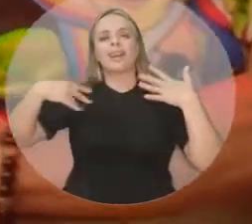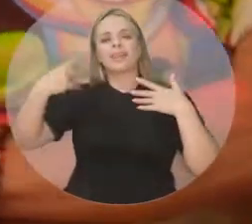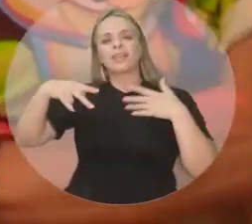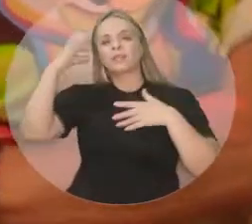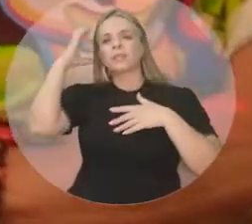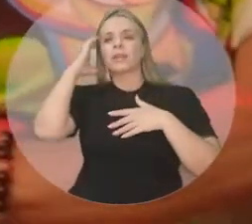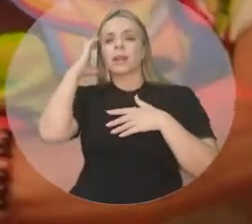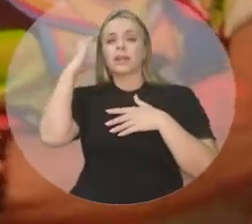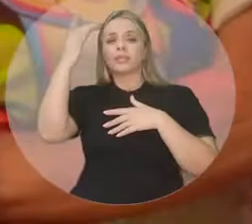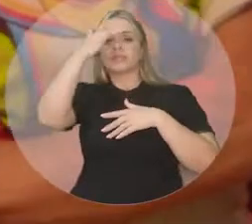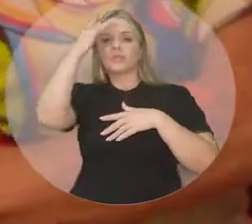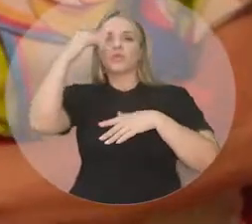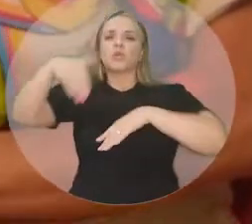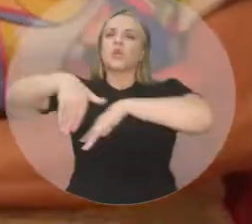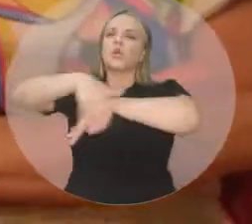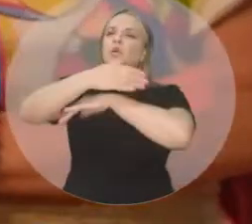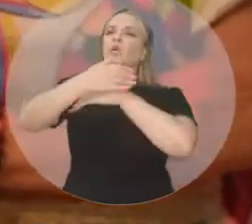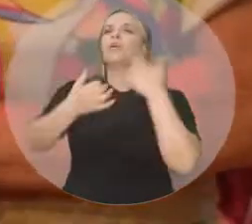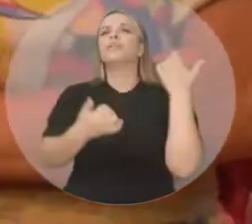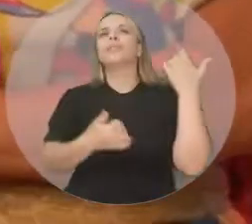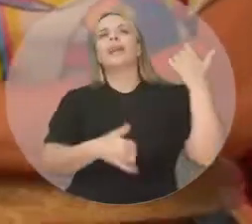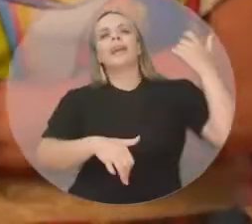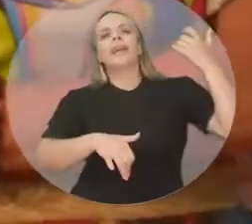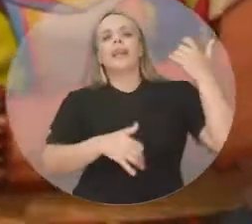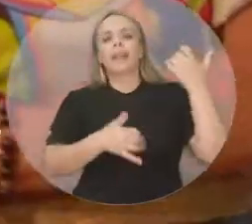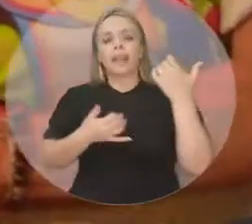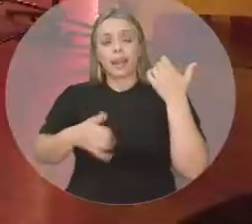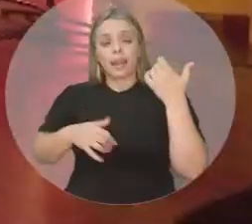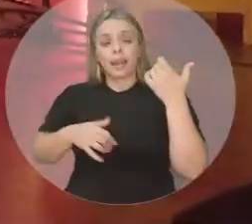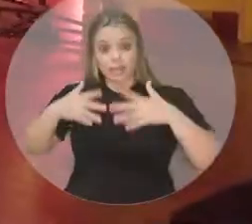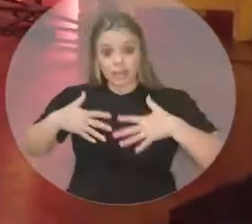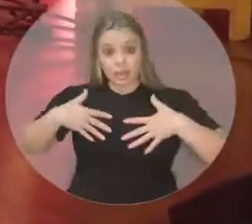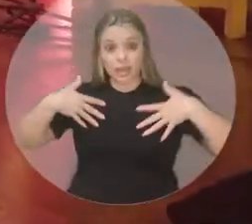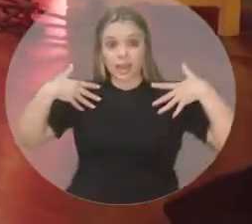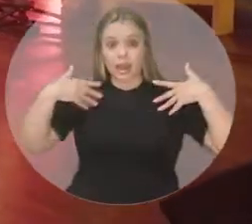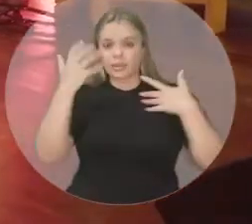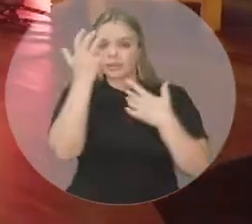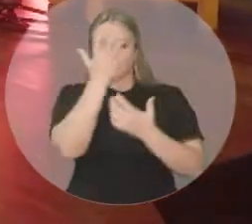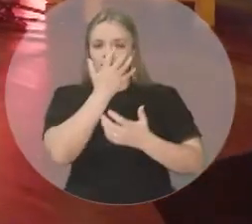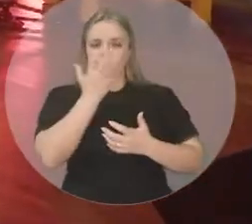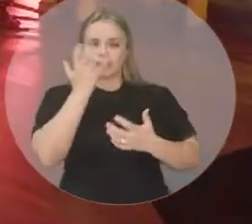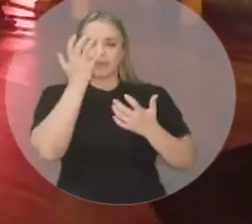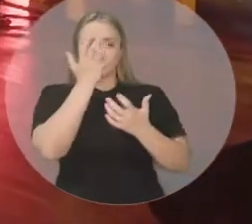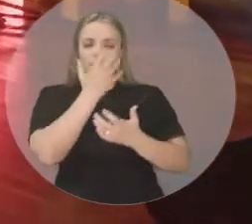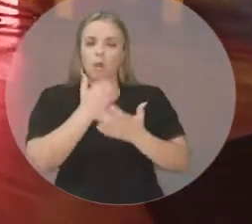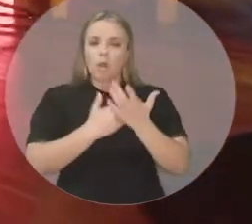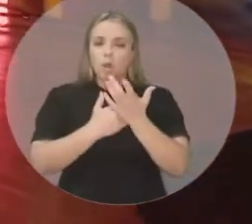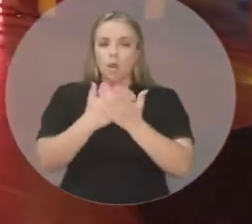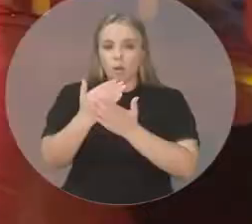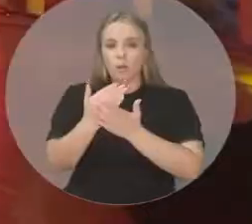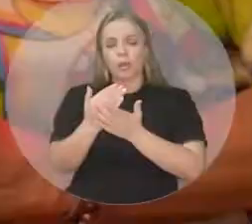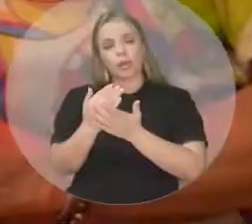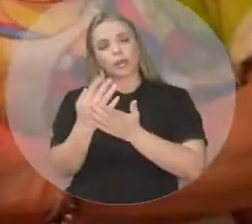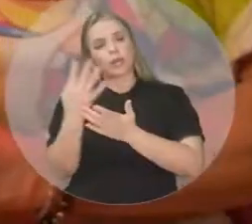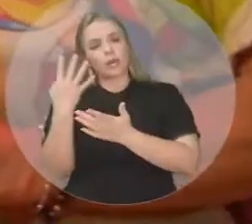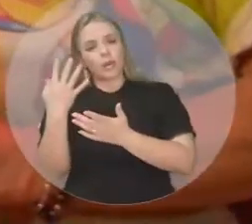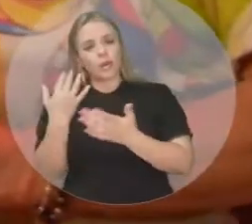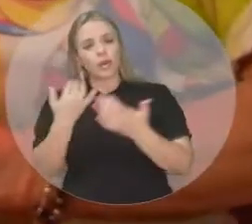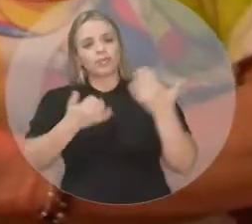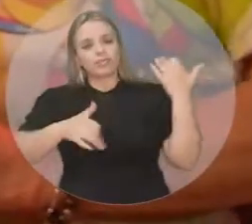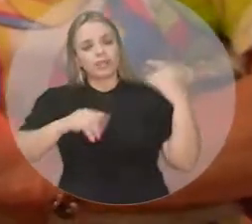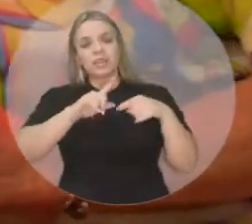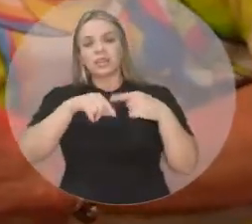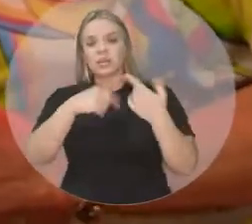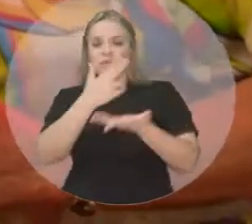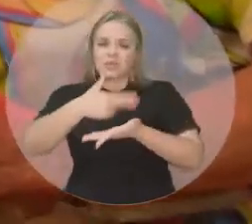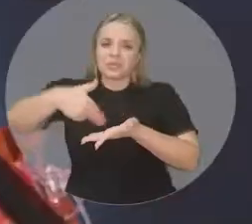Punk, rock na veia com o folclore mato-grossense, né? Com a música folclórica mato-grossense. Olha, nós vamos